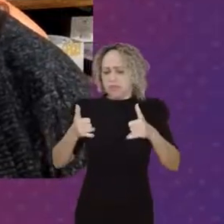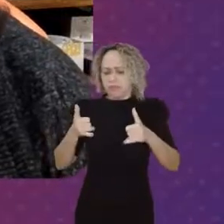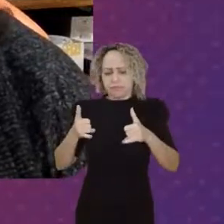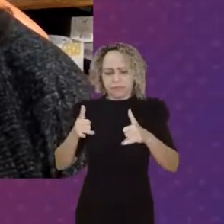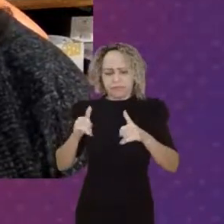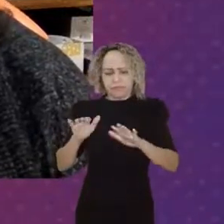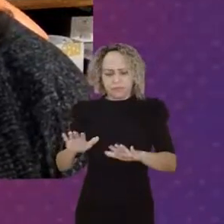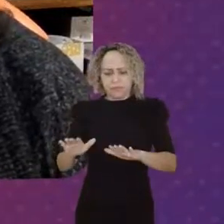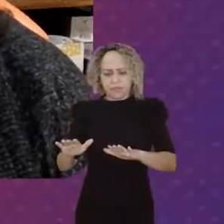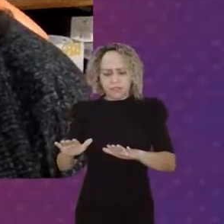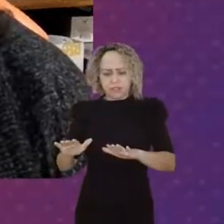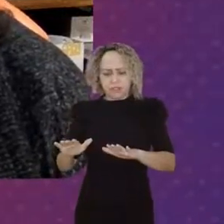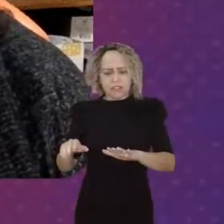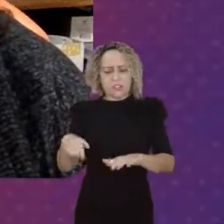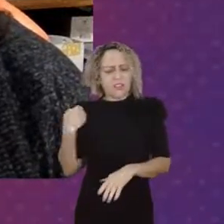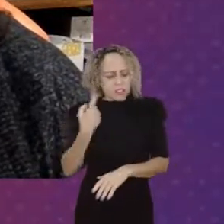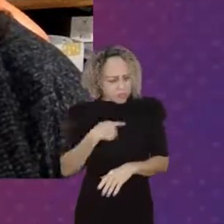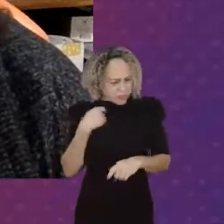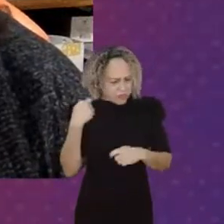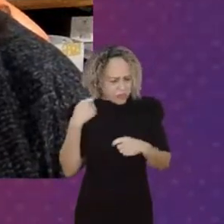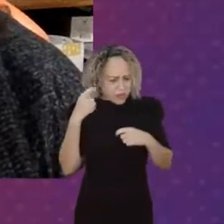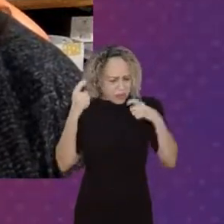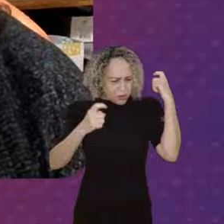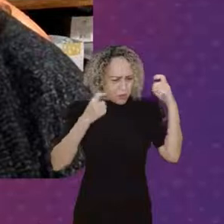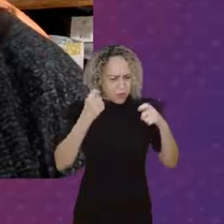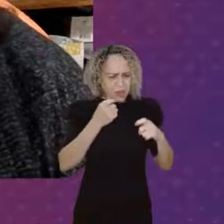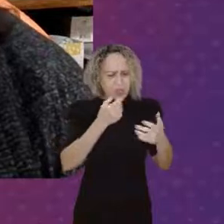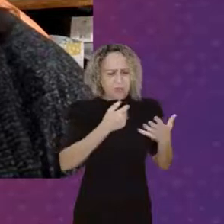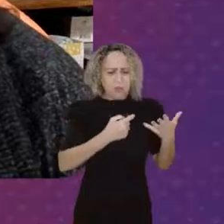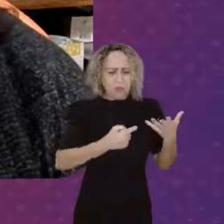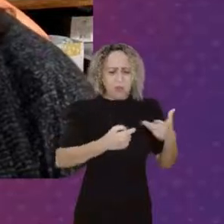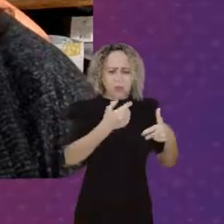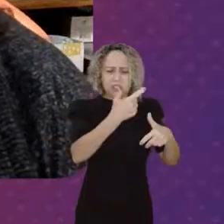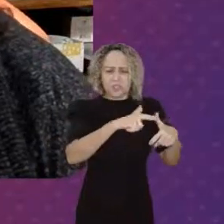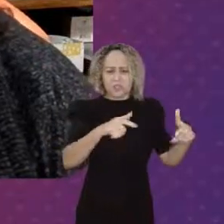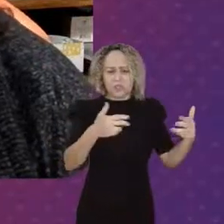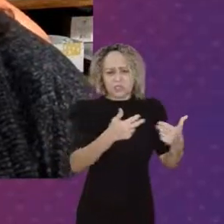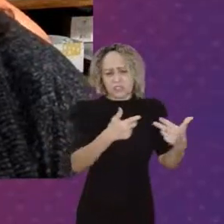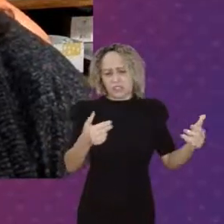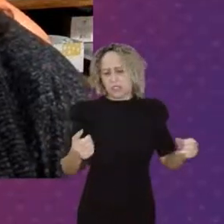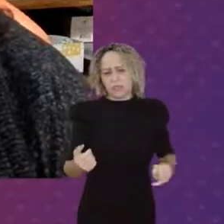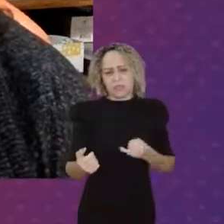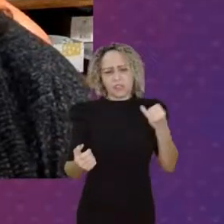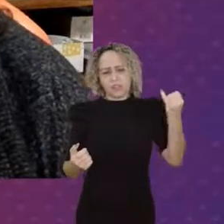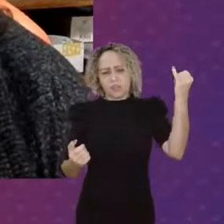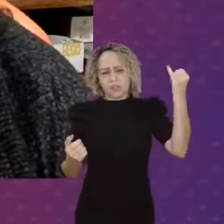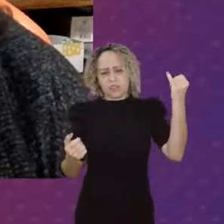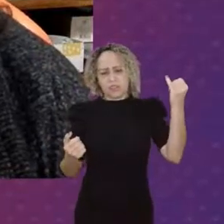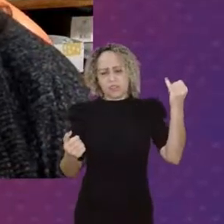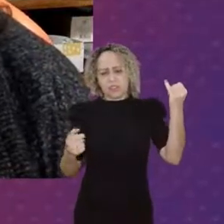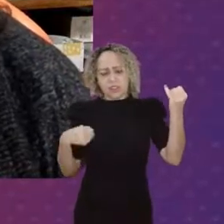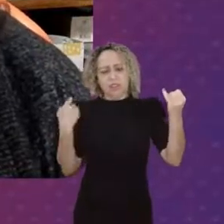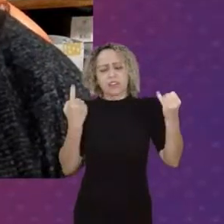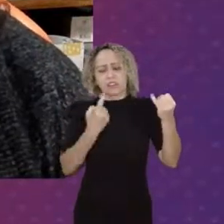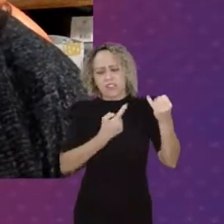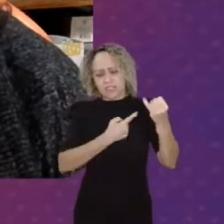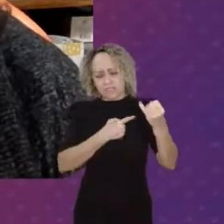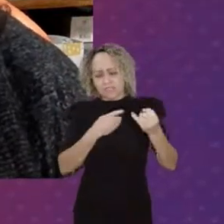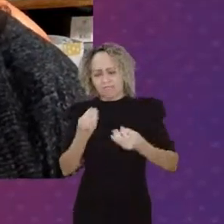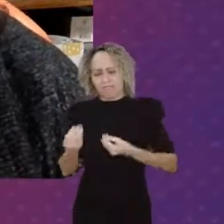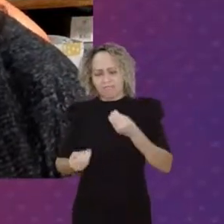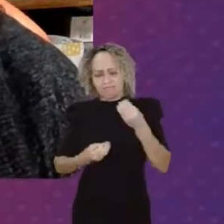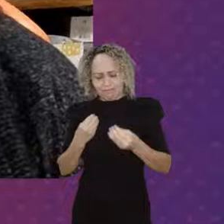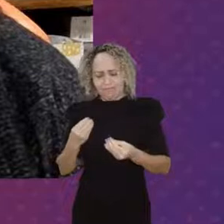coisas que são tão importantes, que são muito importantes, e é isso, né? A gente não destrói o patriarcado estando com fome.